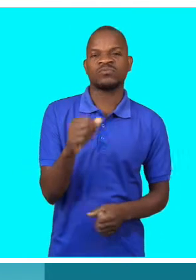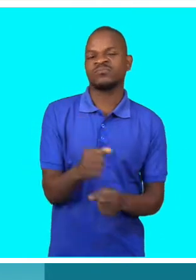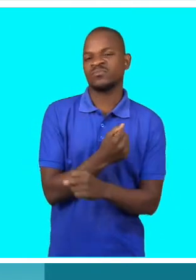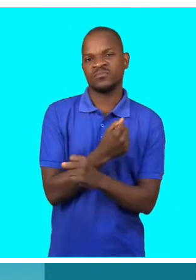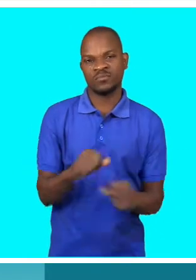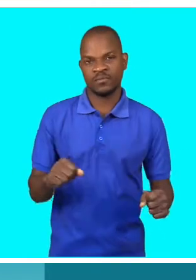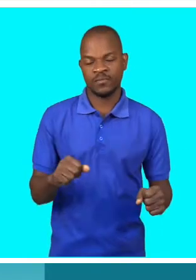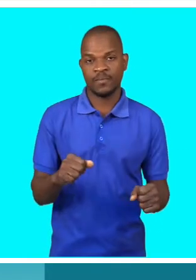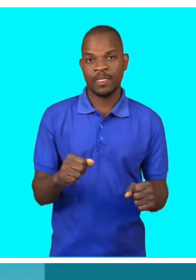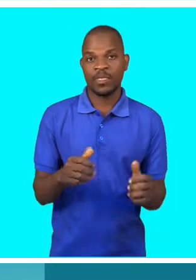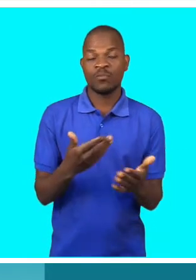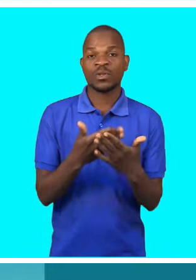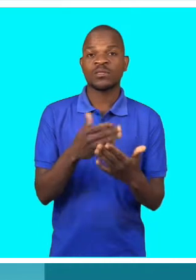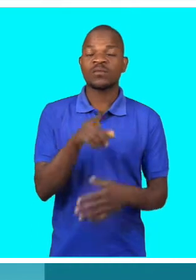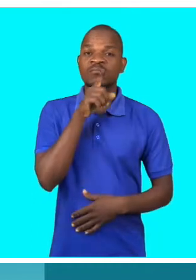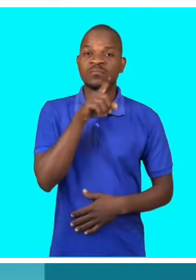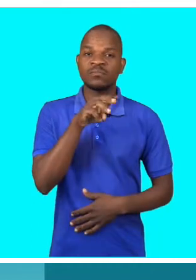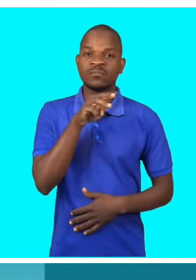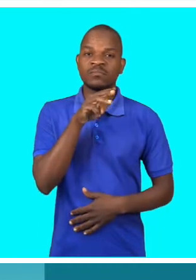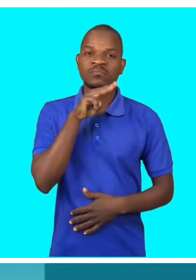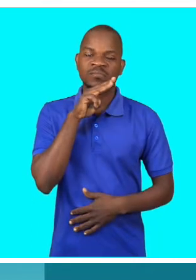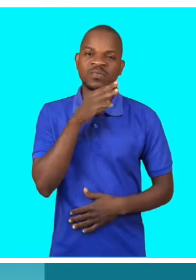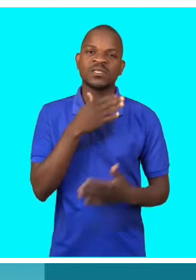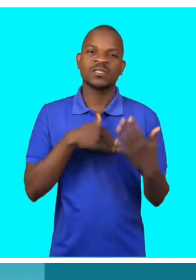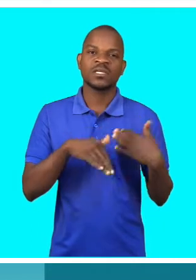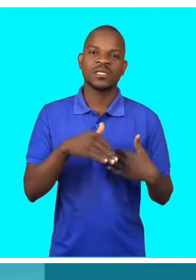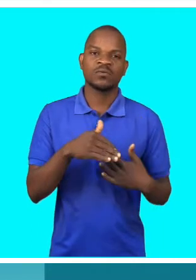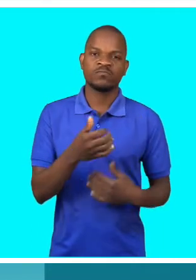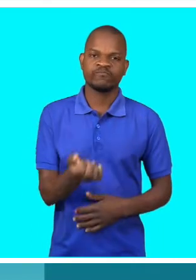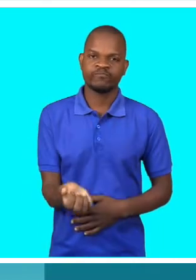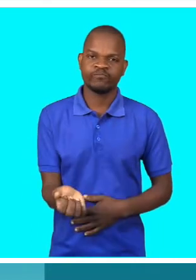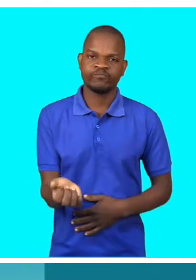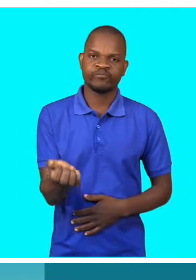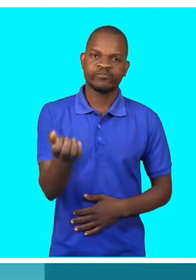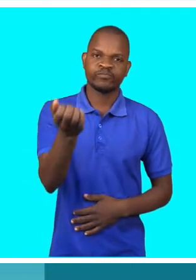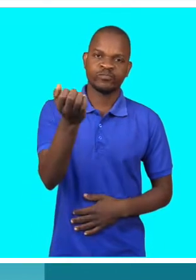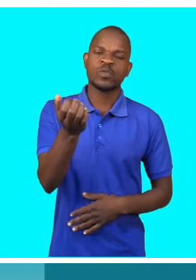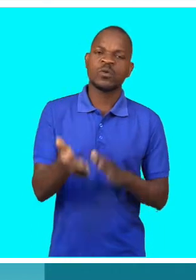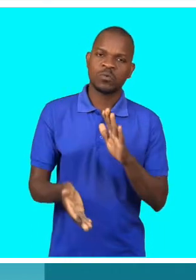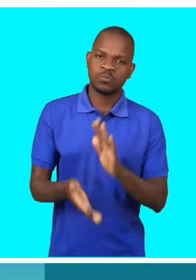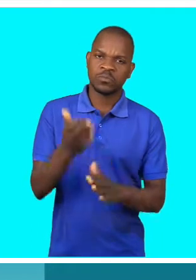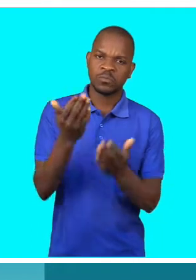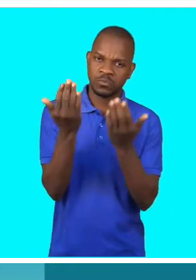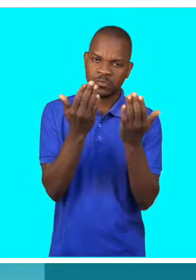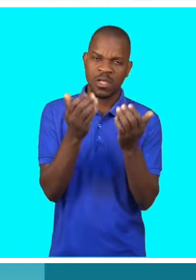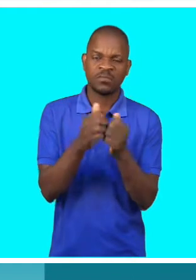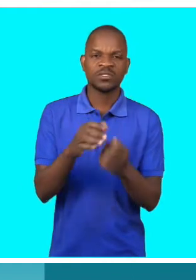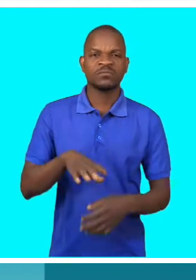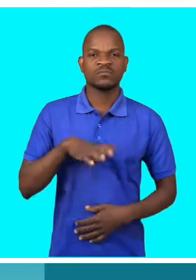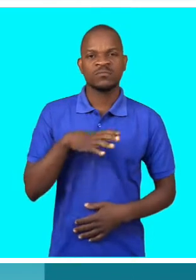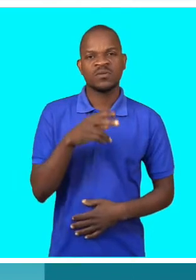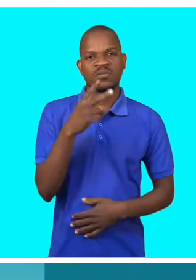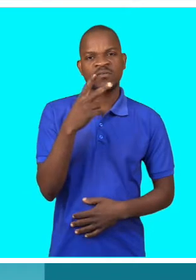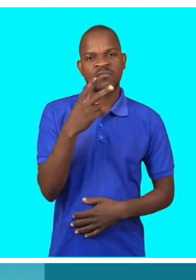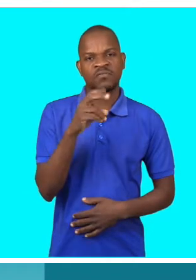estudar. Então, com seus 20 anos, 22 anos, já bem madura, criança já pode casar. Então, com 12